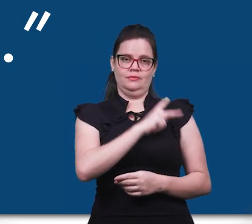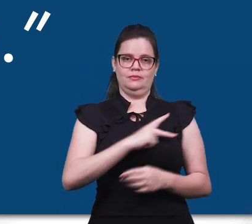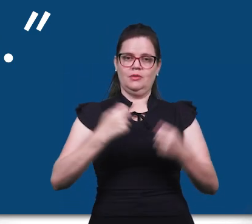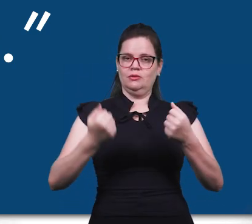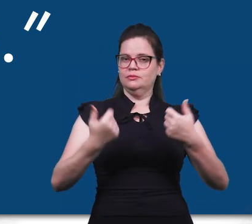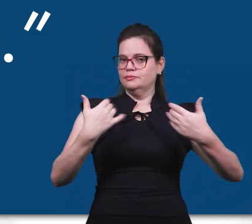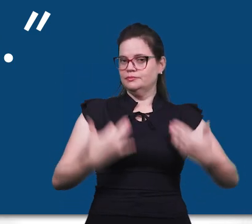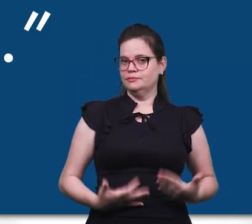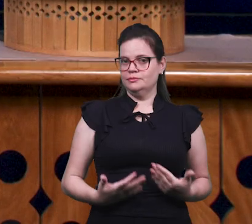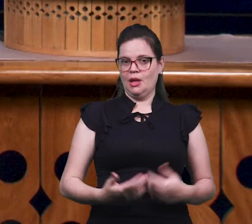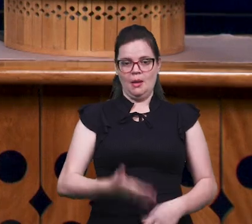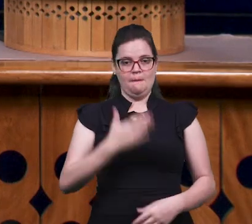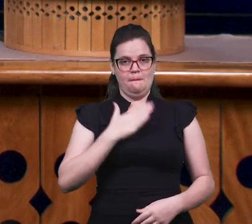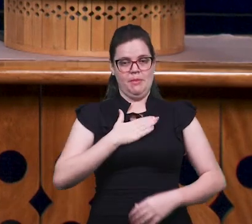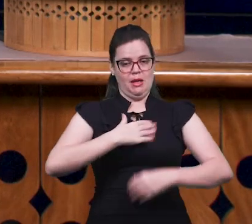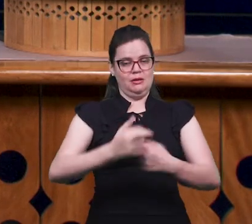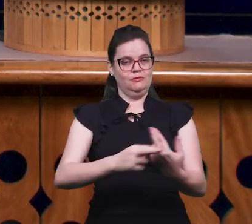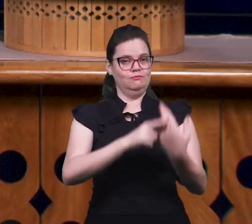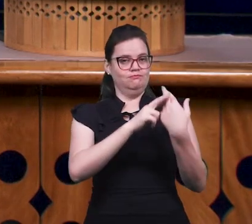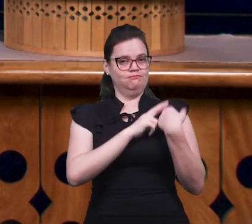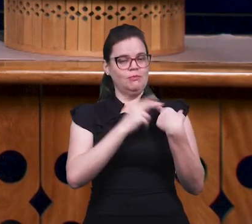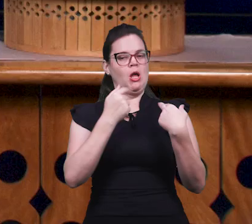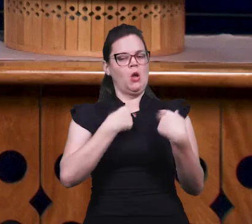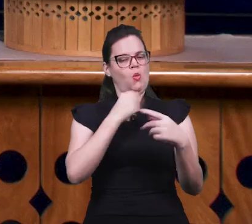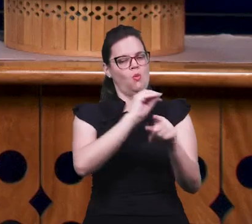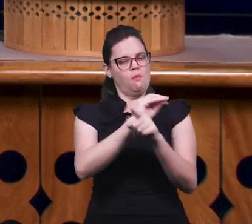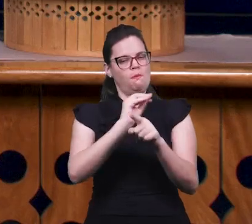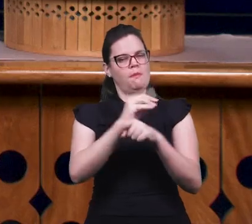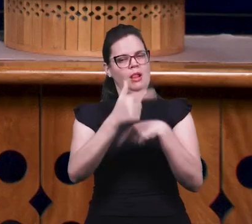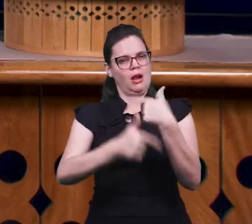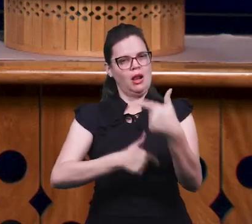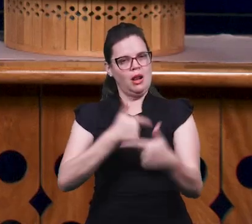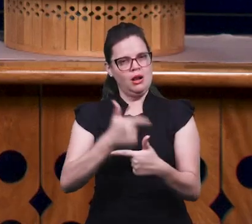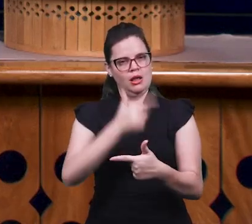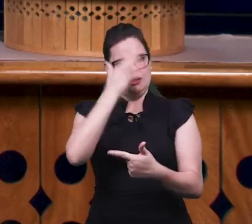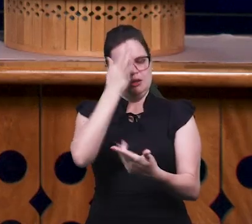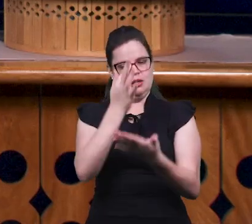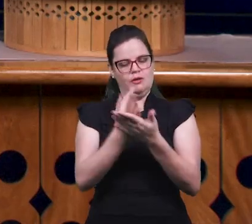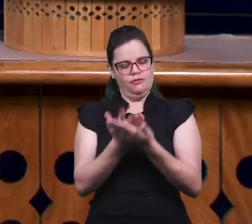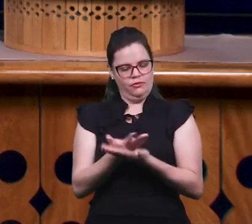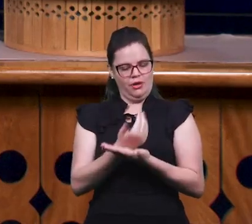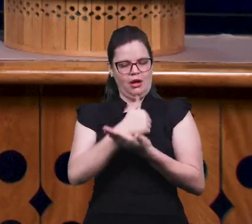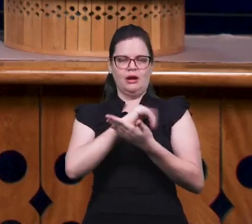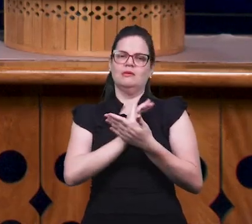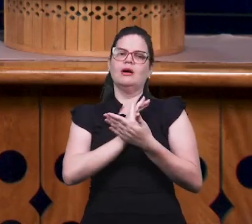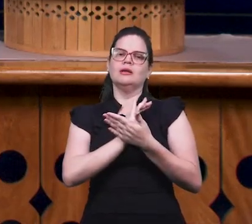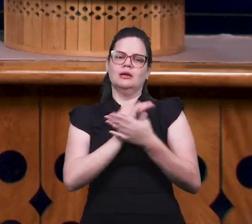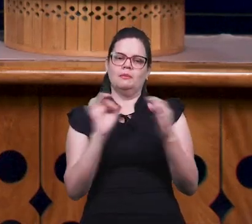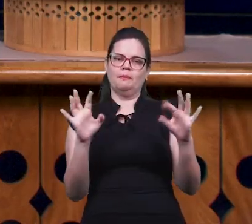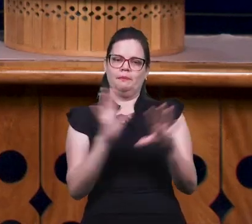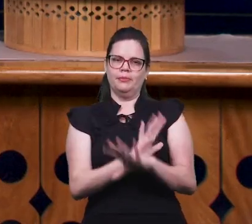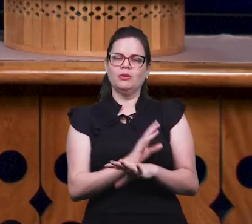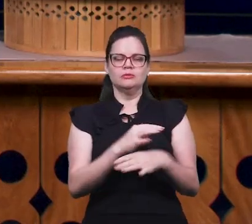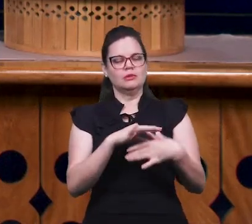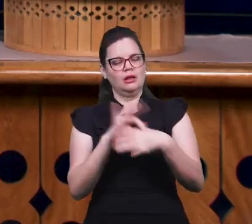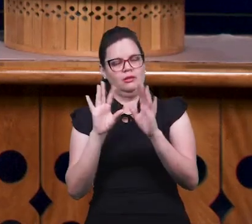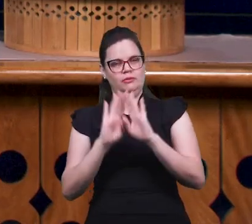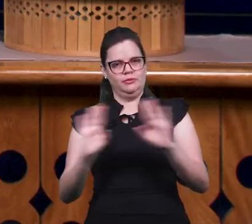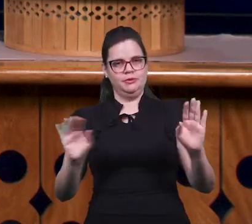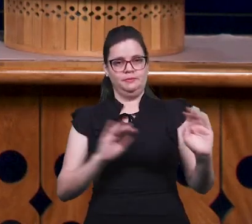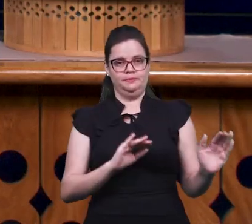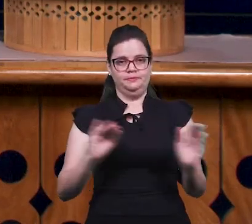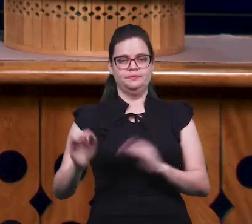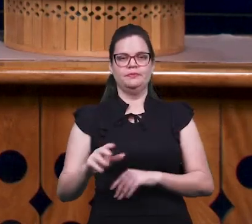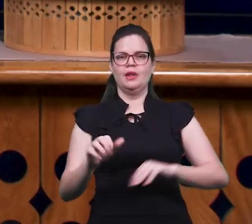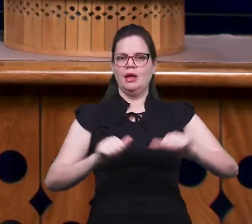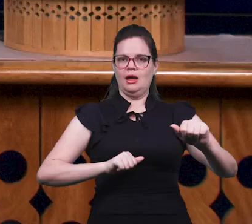fé. Então isso é o que está na vida do servo. Nós temos depois o apóstolo Paulo, em Atos 17, ele encontrou